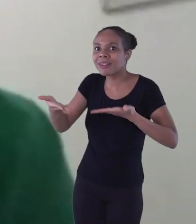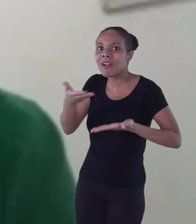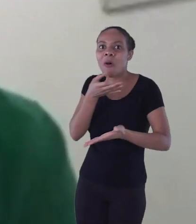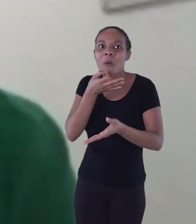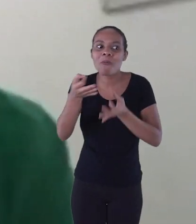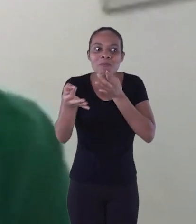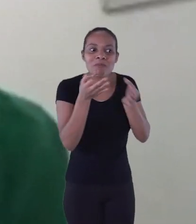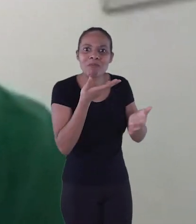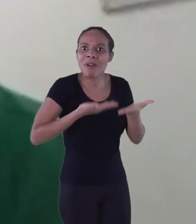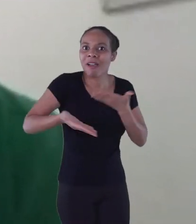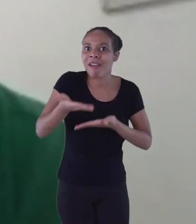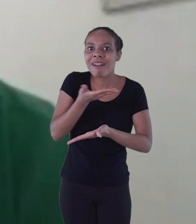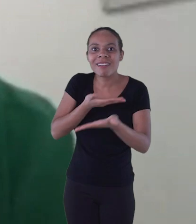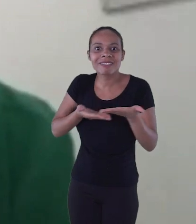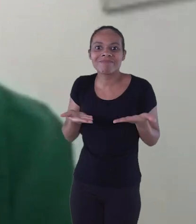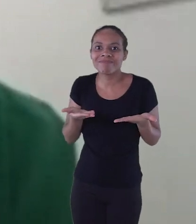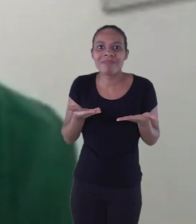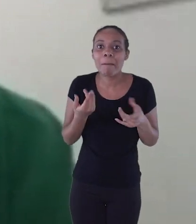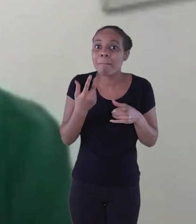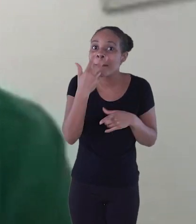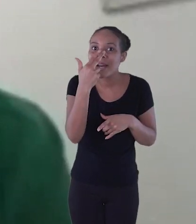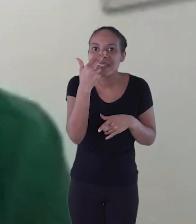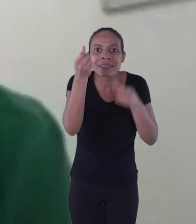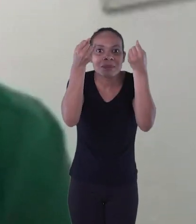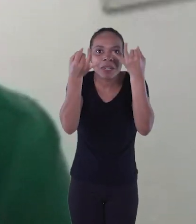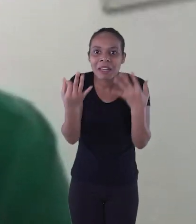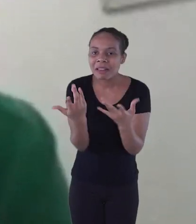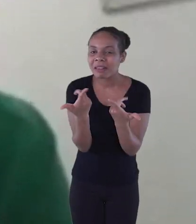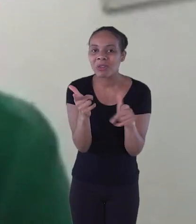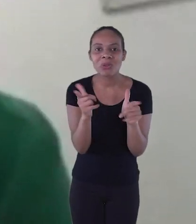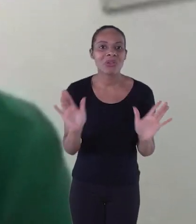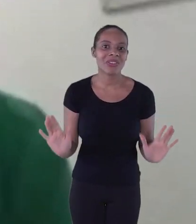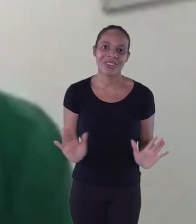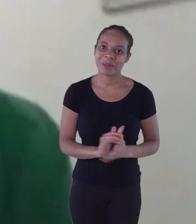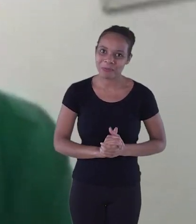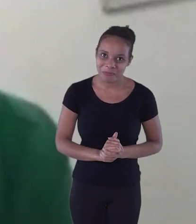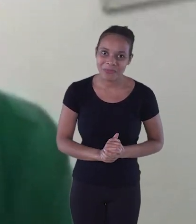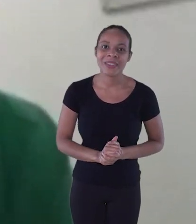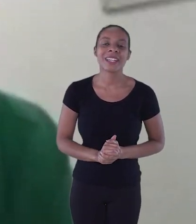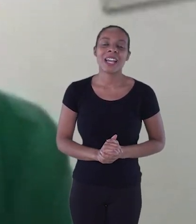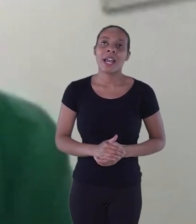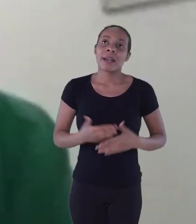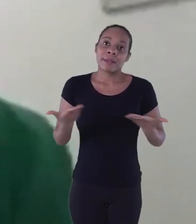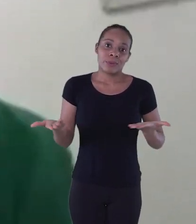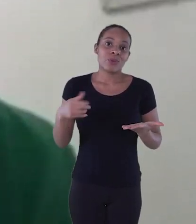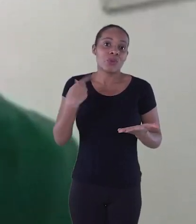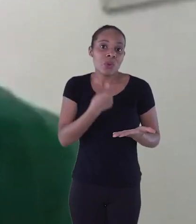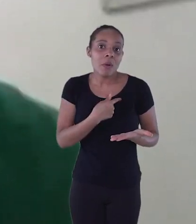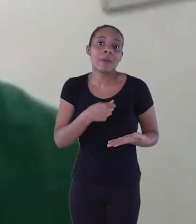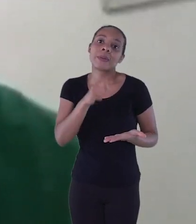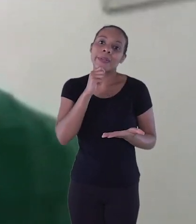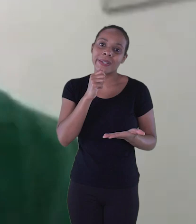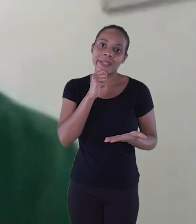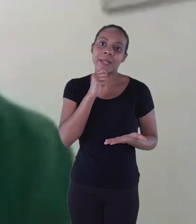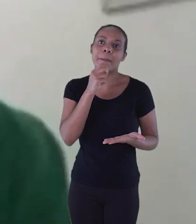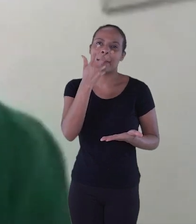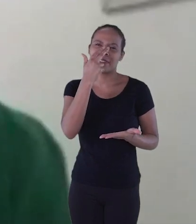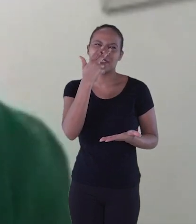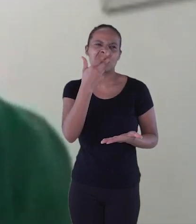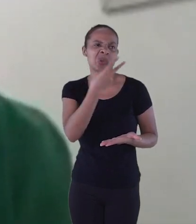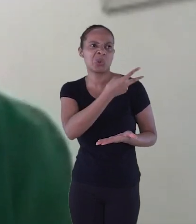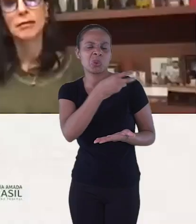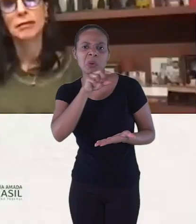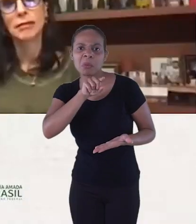explicação. Paradoxalmente, é muito triste falar isso, né? Porque a gente está agora com ainda um número acima de 2.000 pessoas, baixou